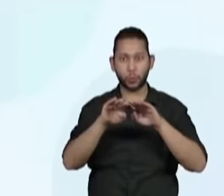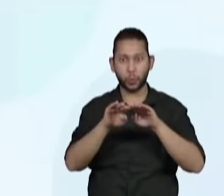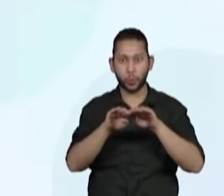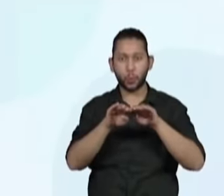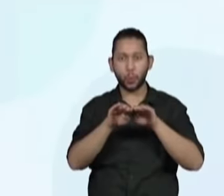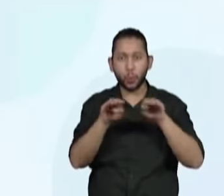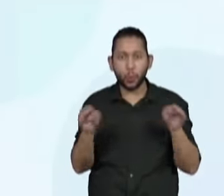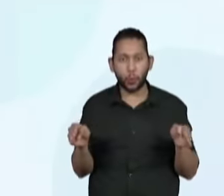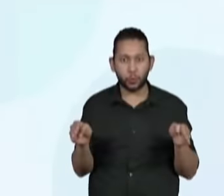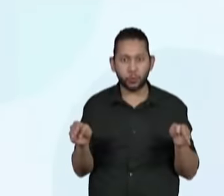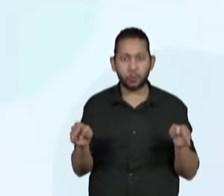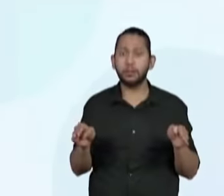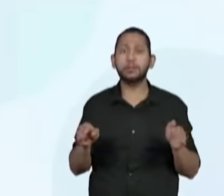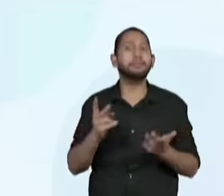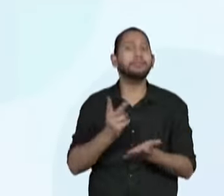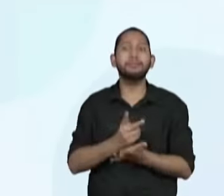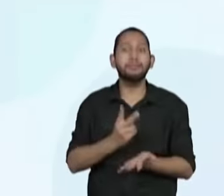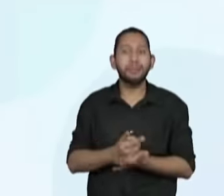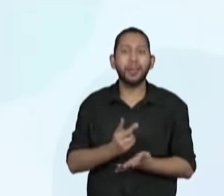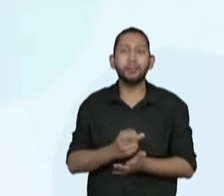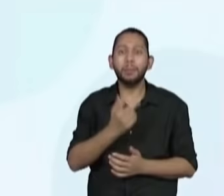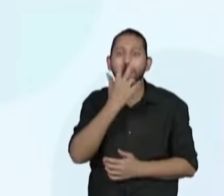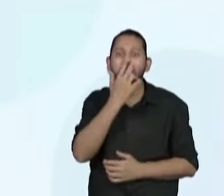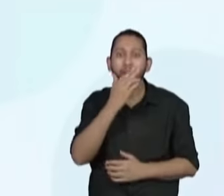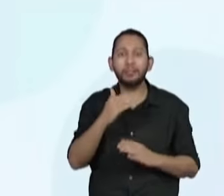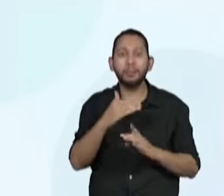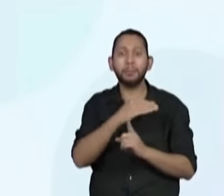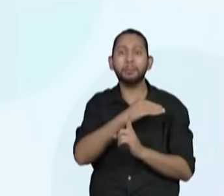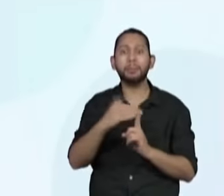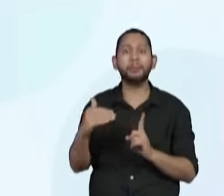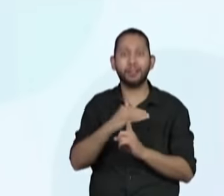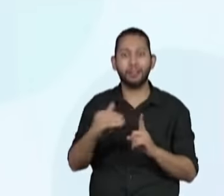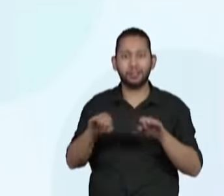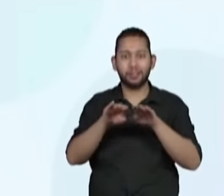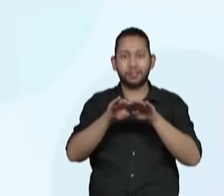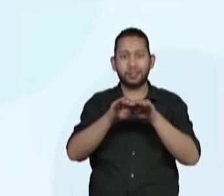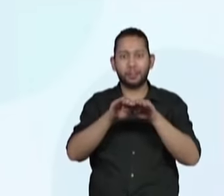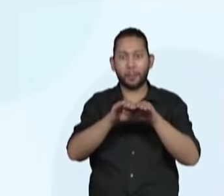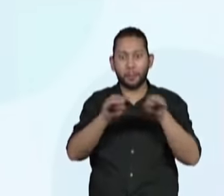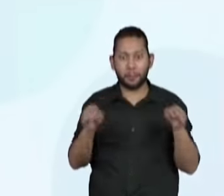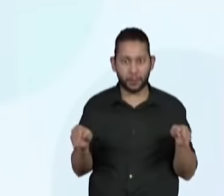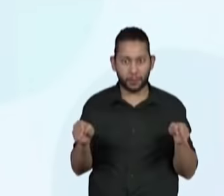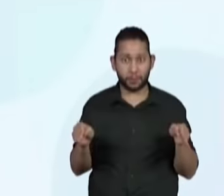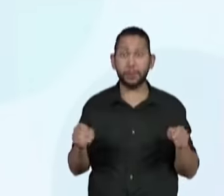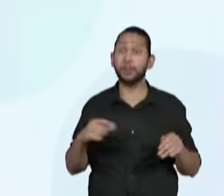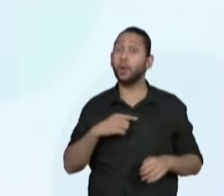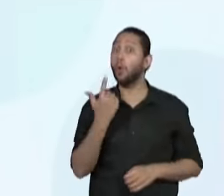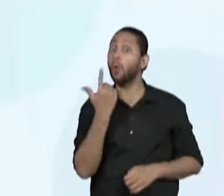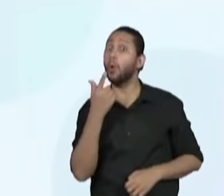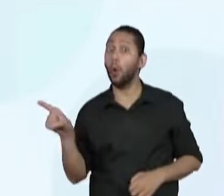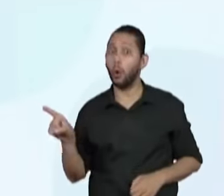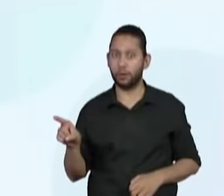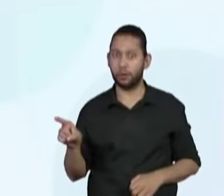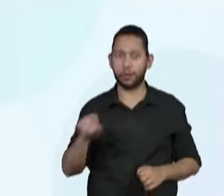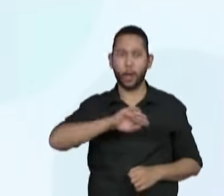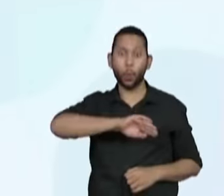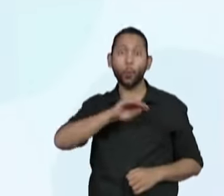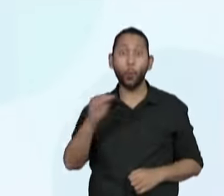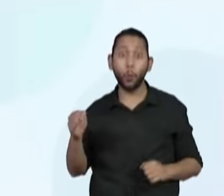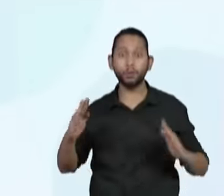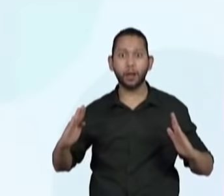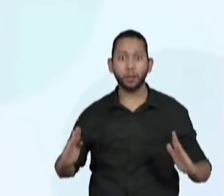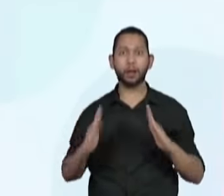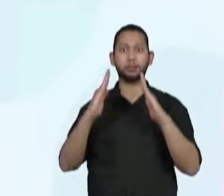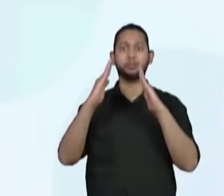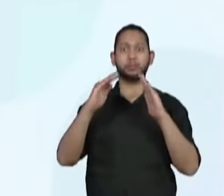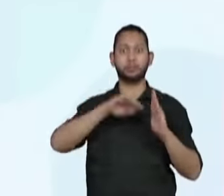sempre menores, Menores que a metade dela, E nós temos as curvas sobrelevadas. Então, quando a gente fala